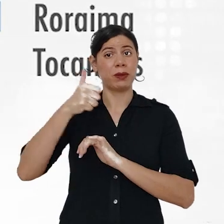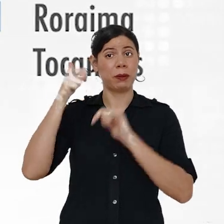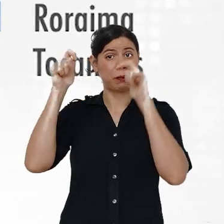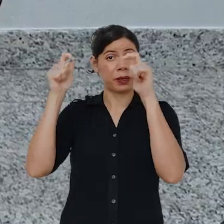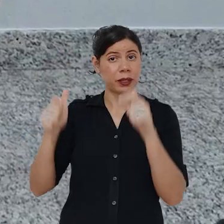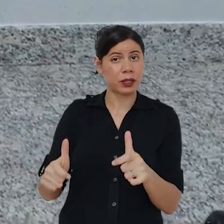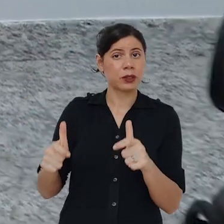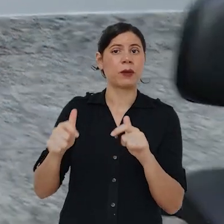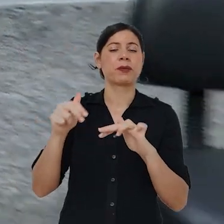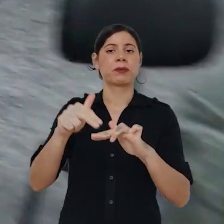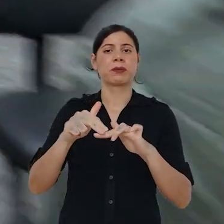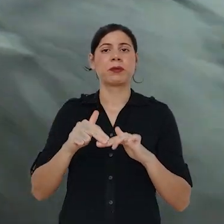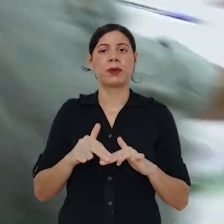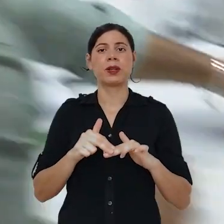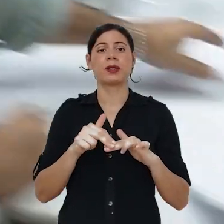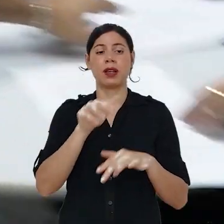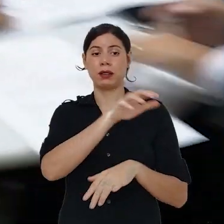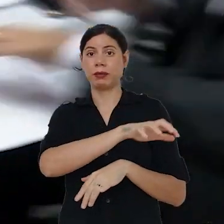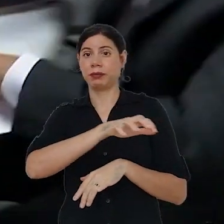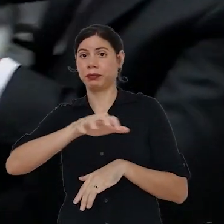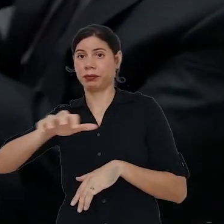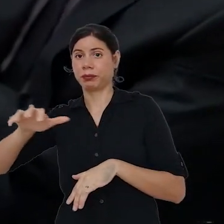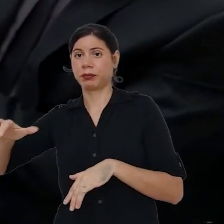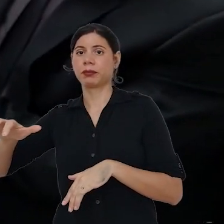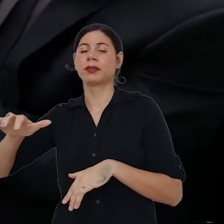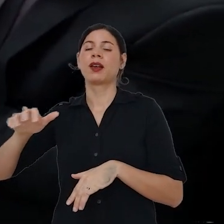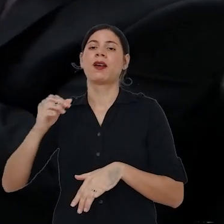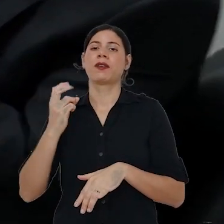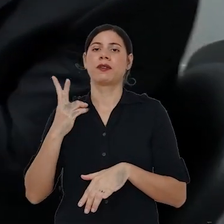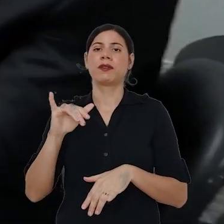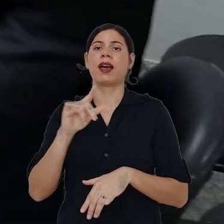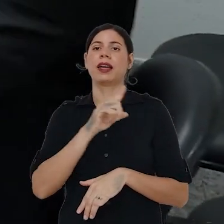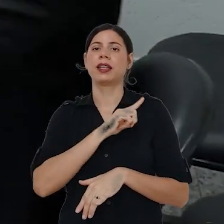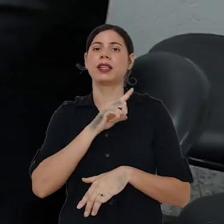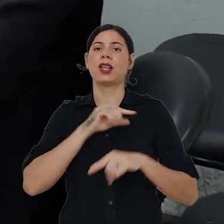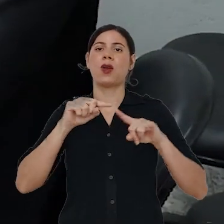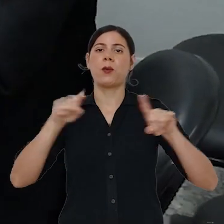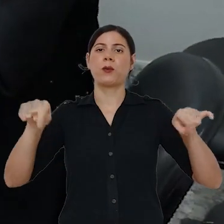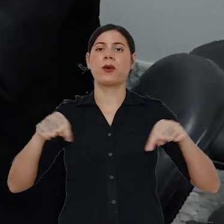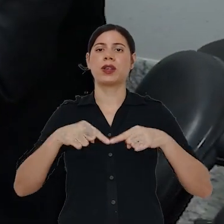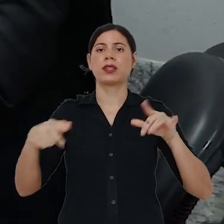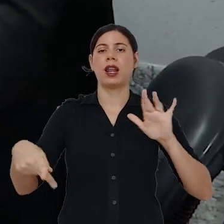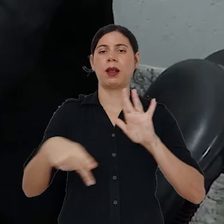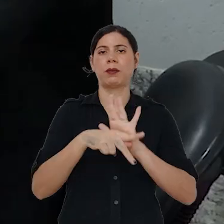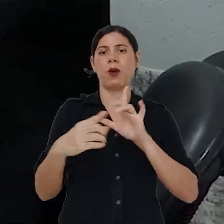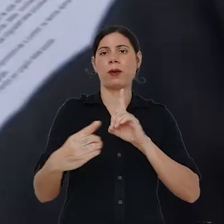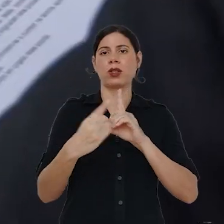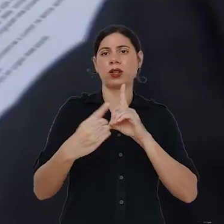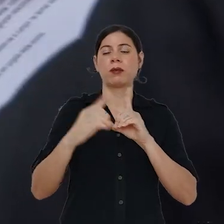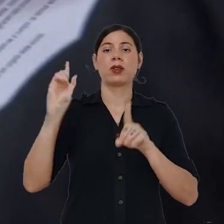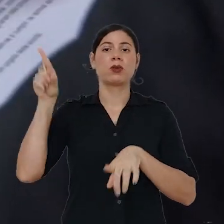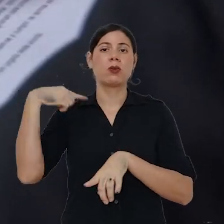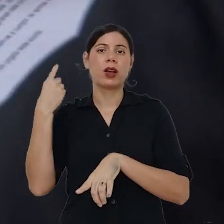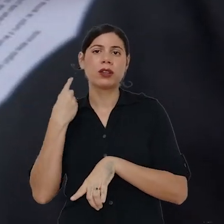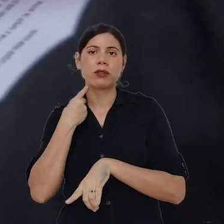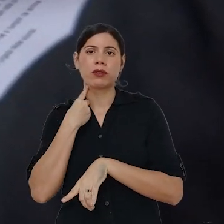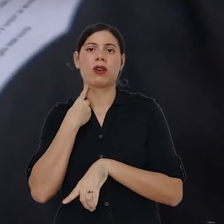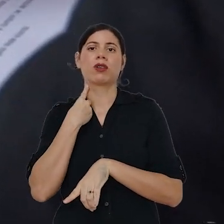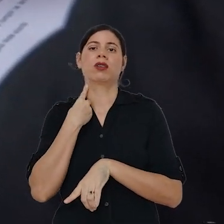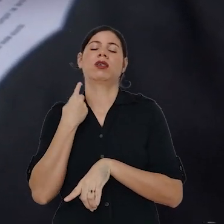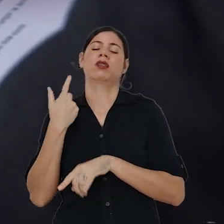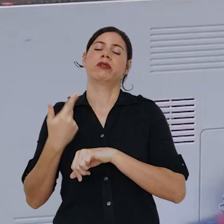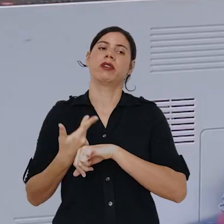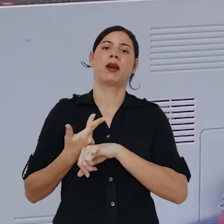Região. Para isso, cada seção e subseção judiciária contará com uma sala de atendimento onde o advogado